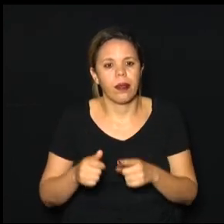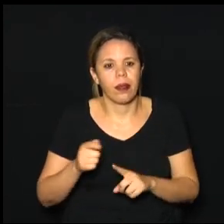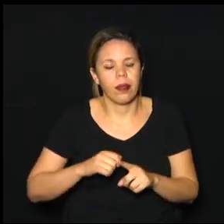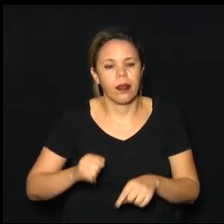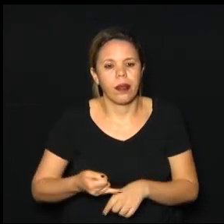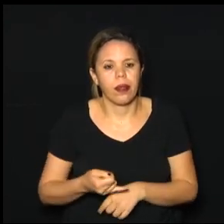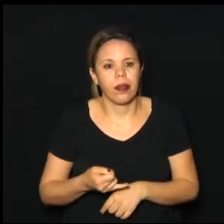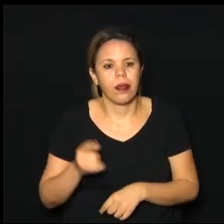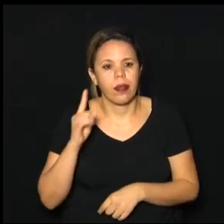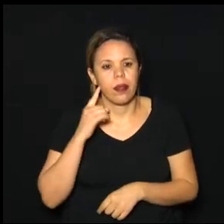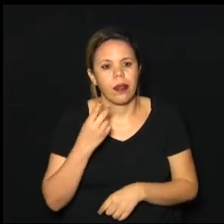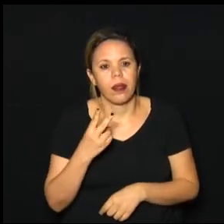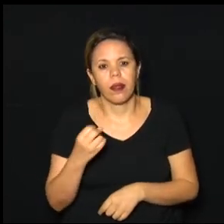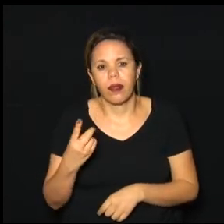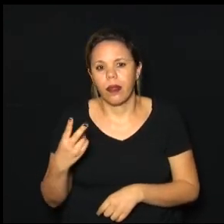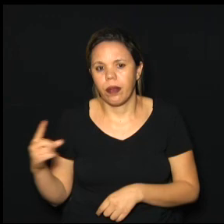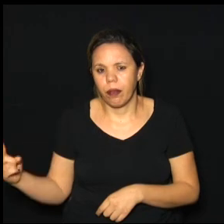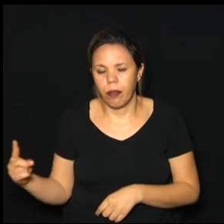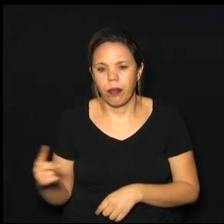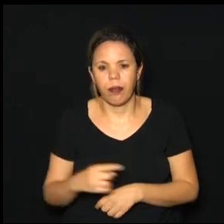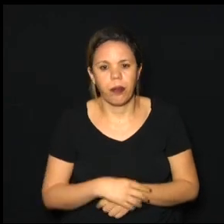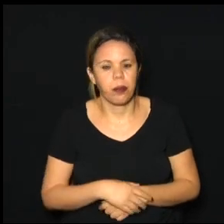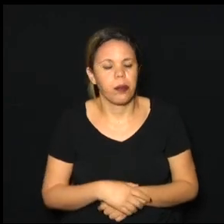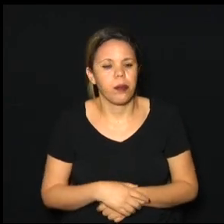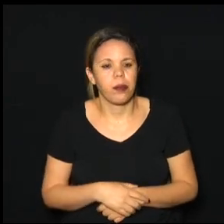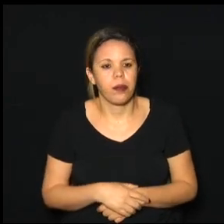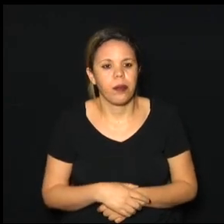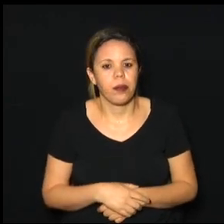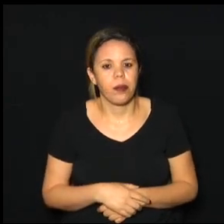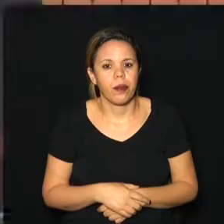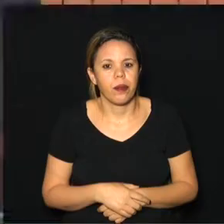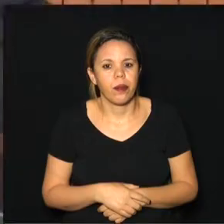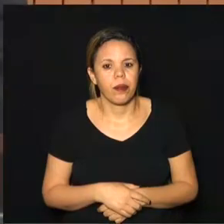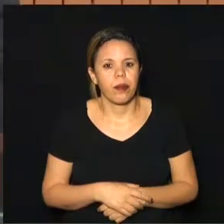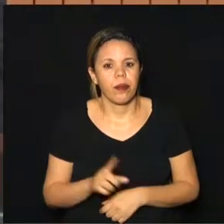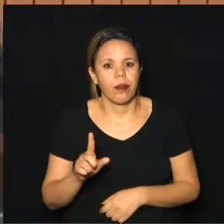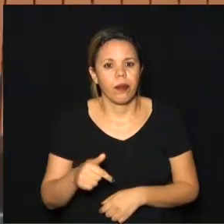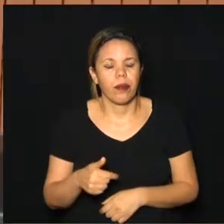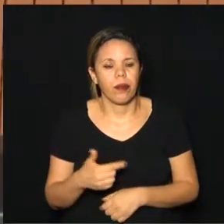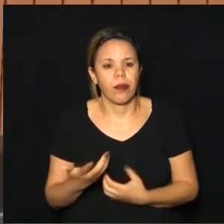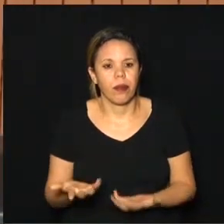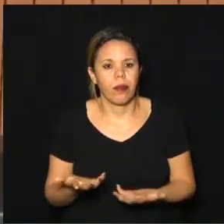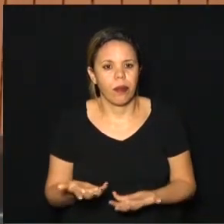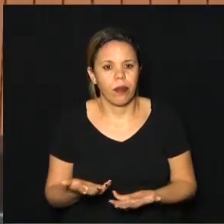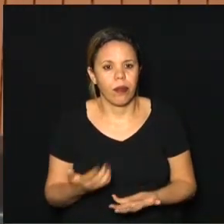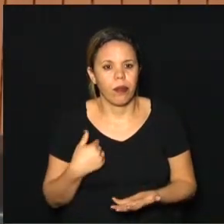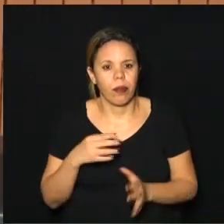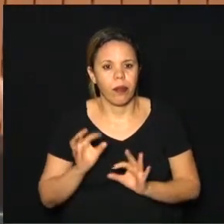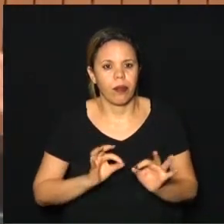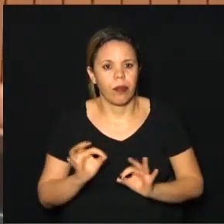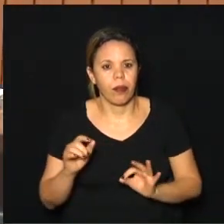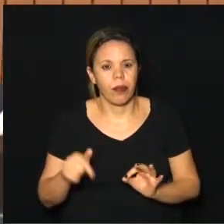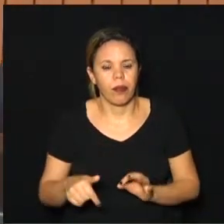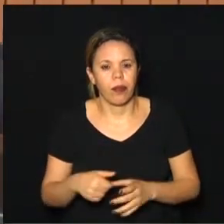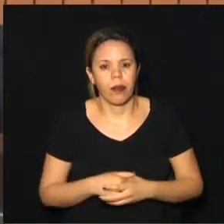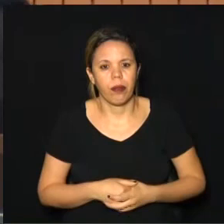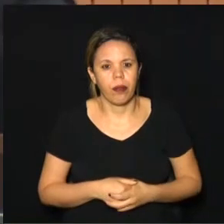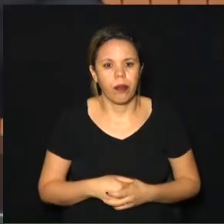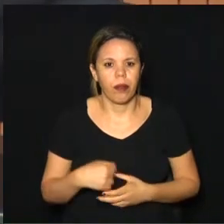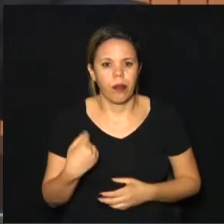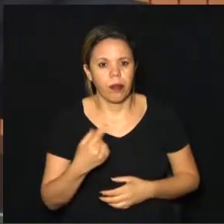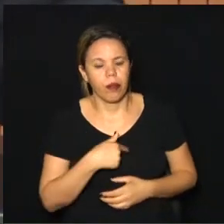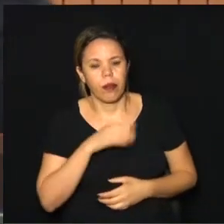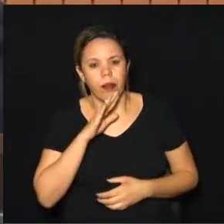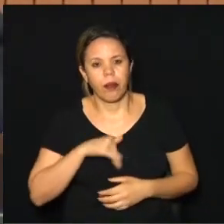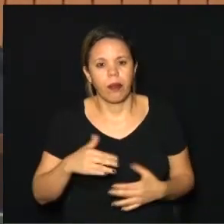de 2021. Bom, isso era o que eu preparei aqui para a nossa